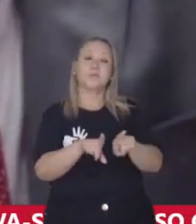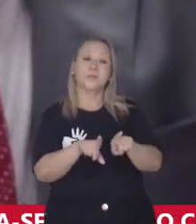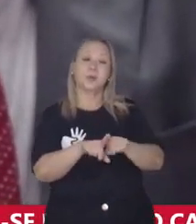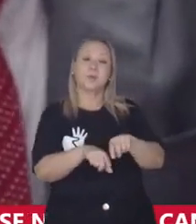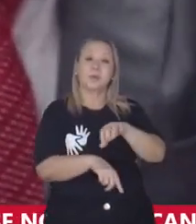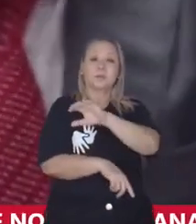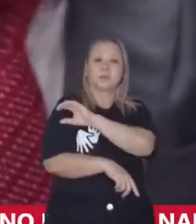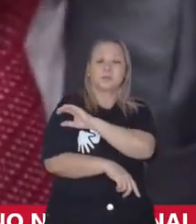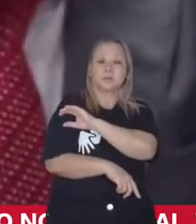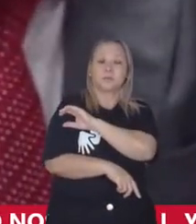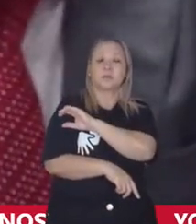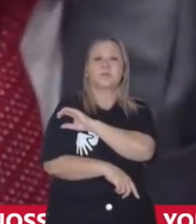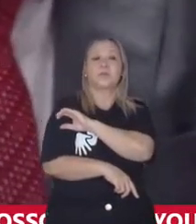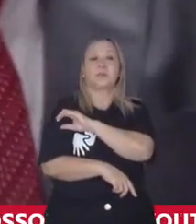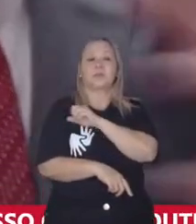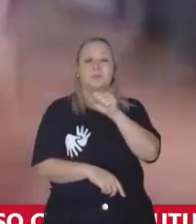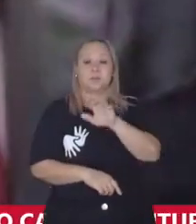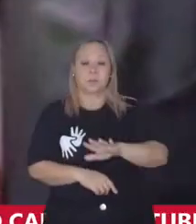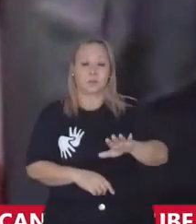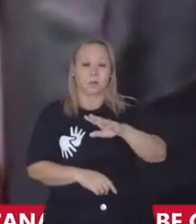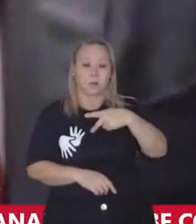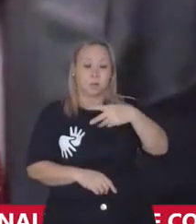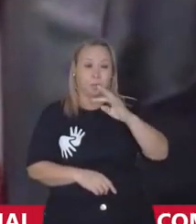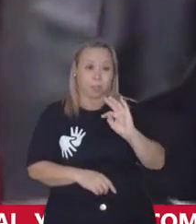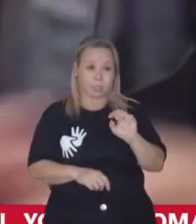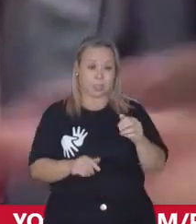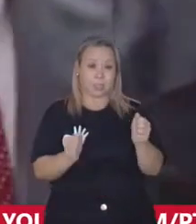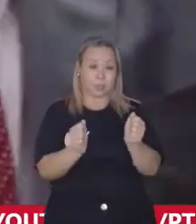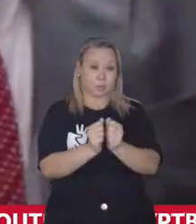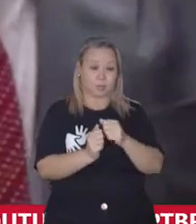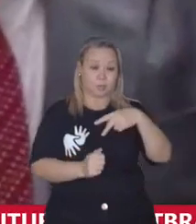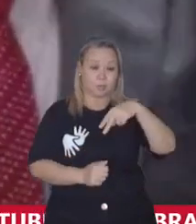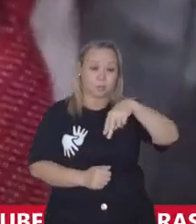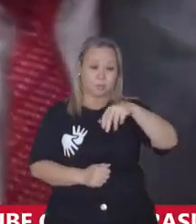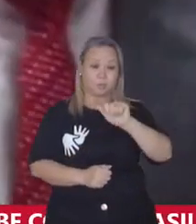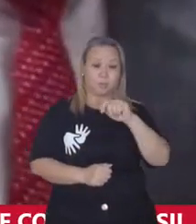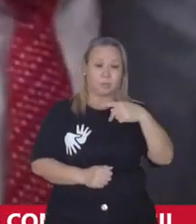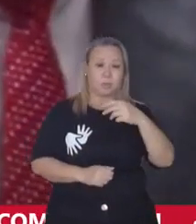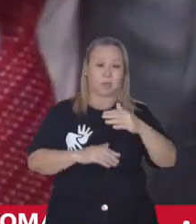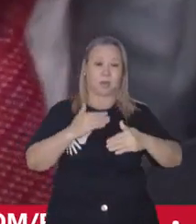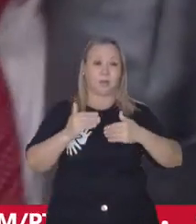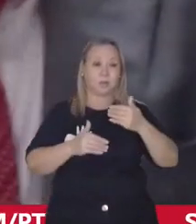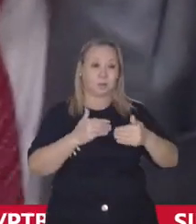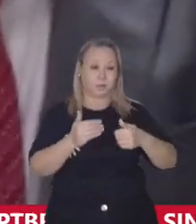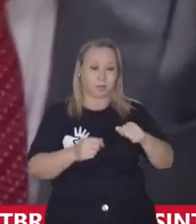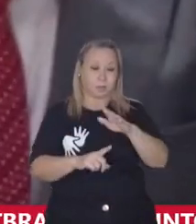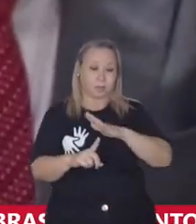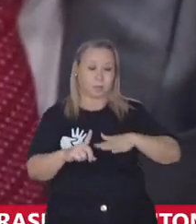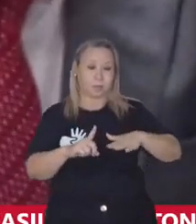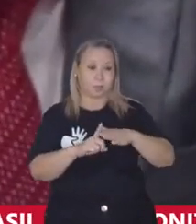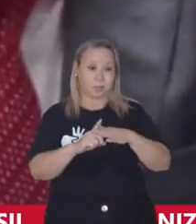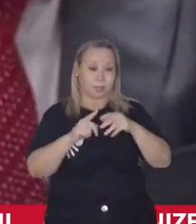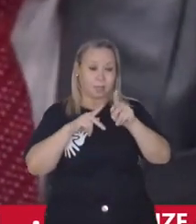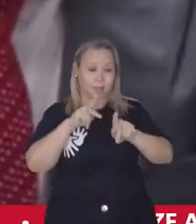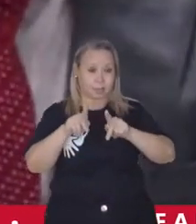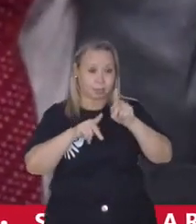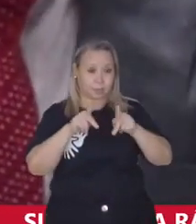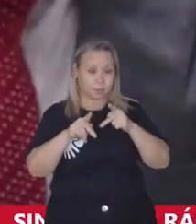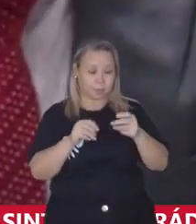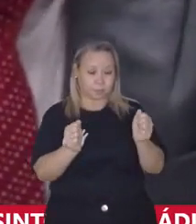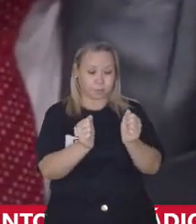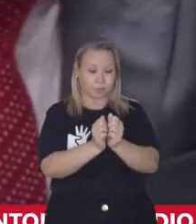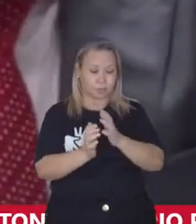um setorial do PT e do NAP, e mais os movimentos da sociedade civil que militam conosco nessa